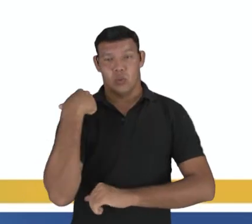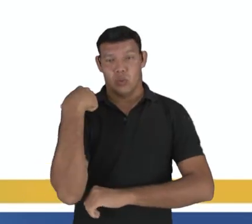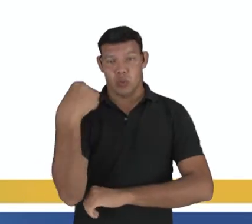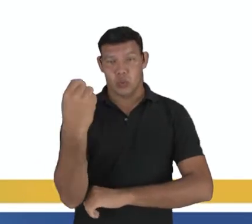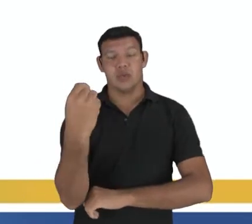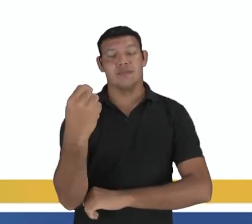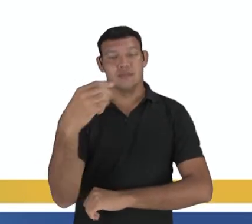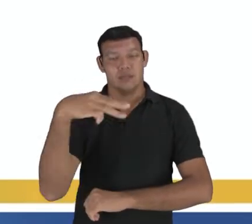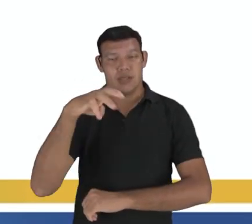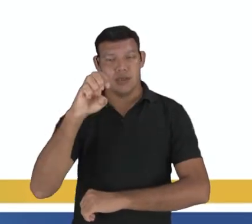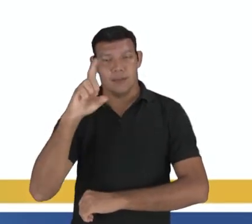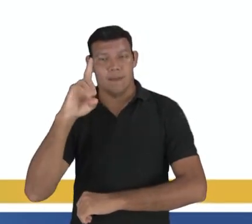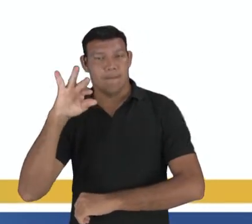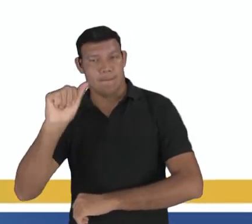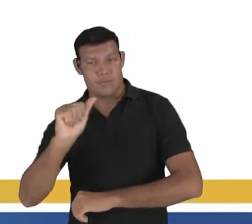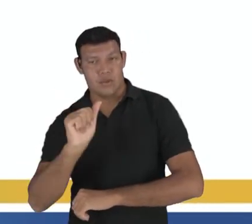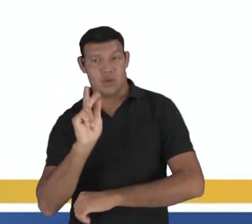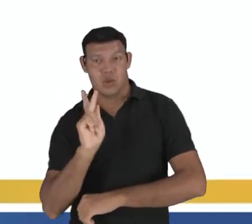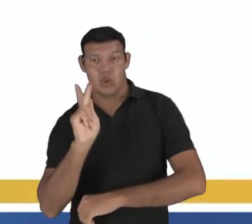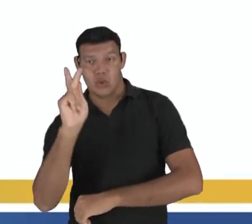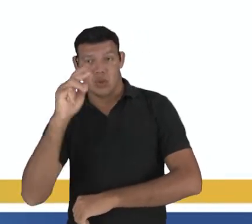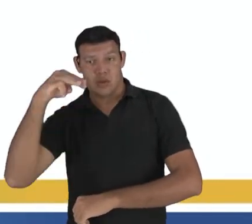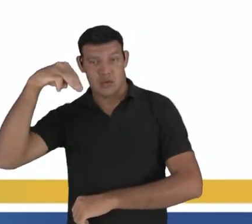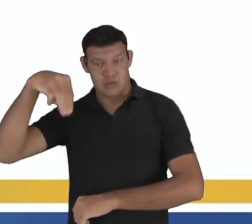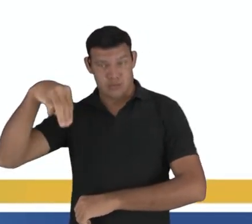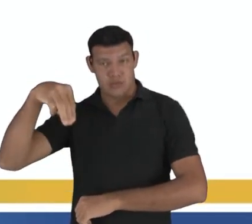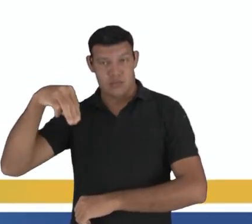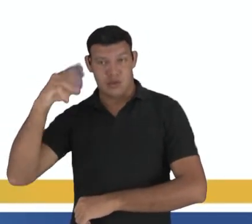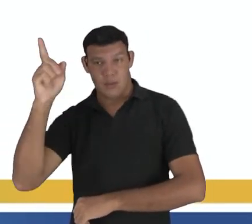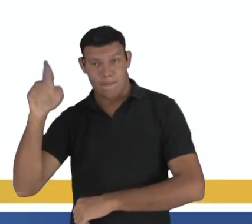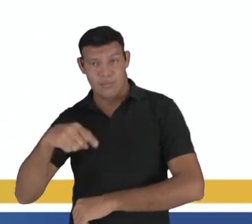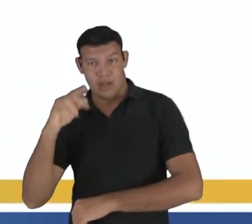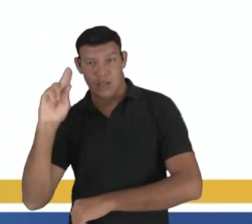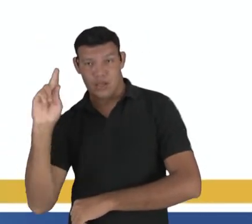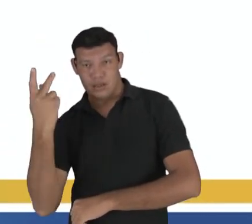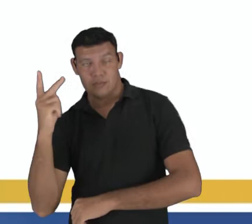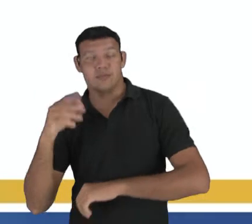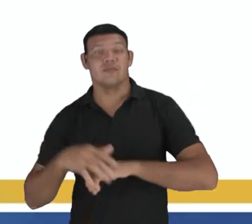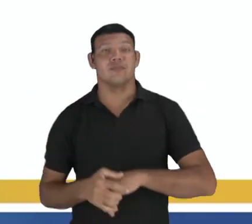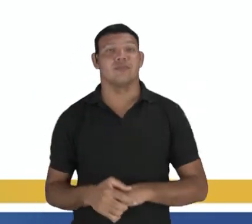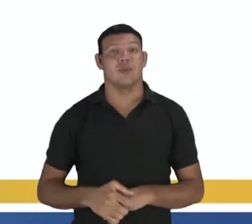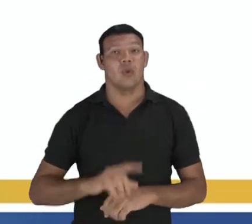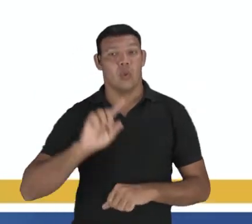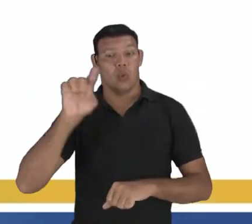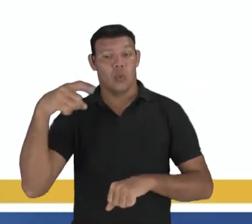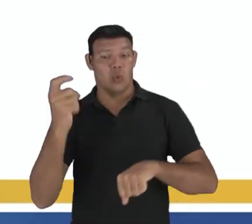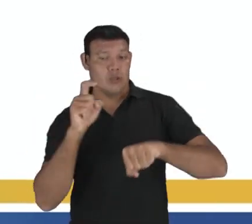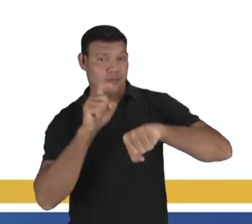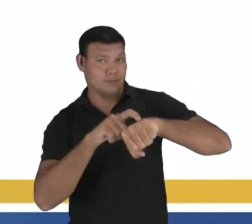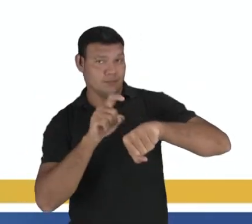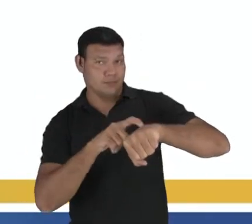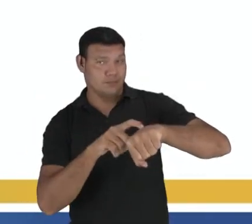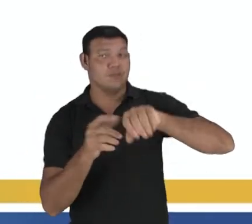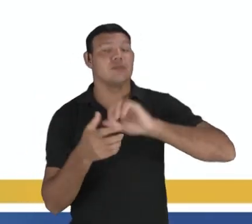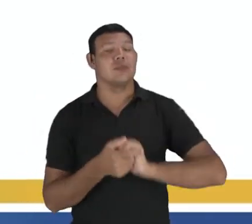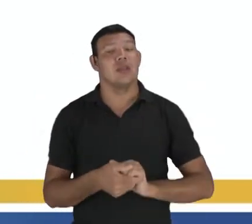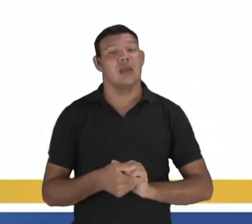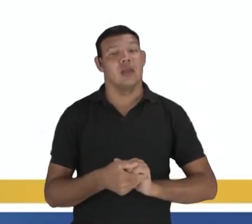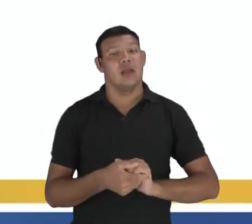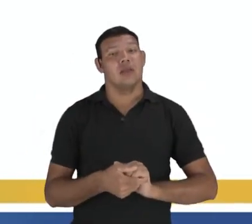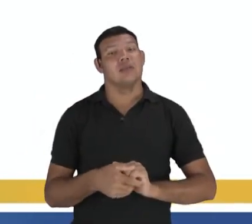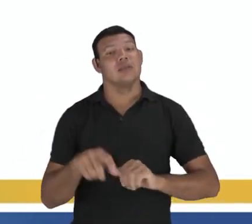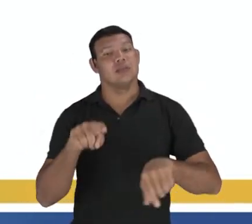velocidade média, que será dada em quilômetros por hora, e nós temos a outra grandeza, que é o tempo, que é dada em